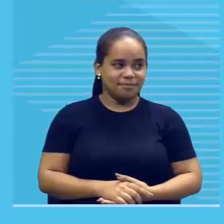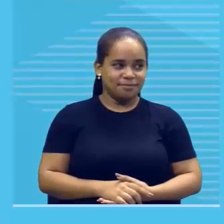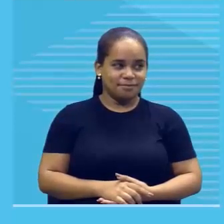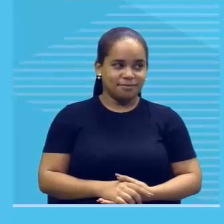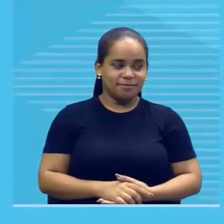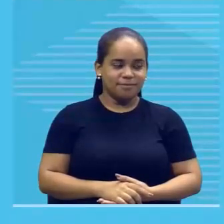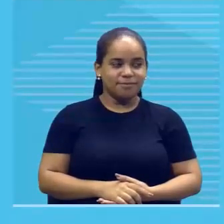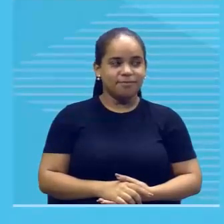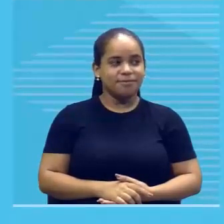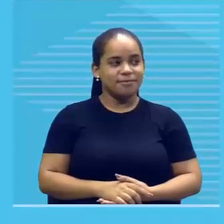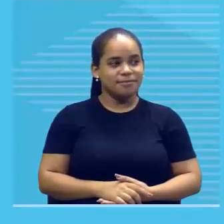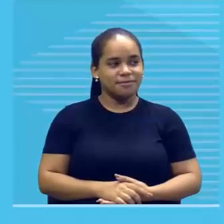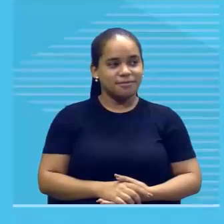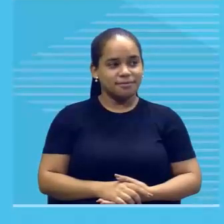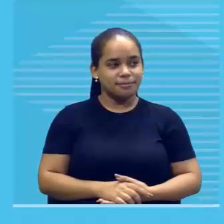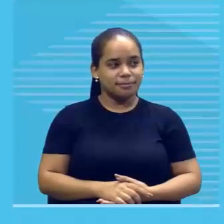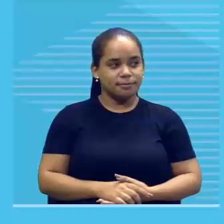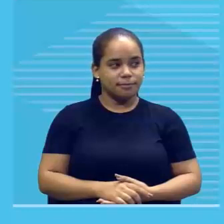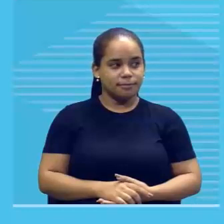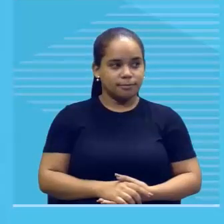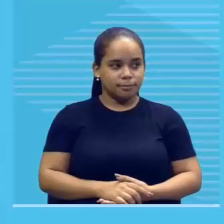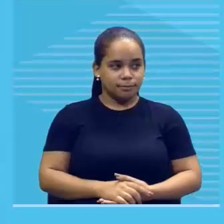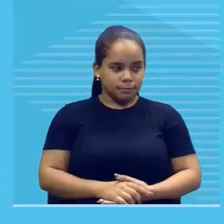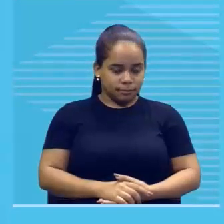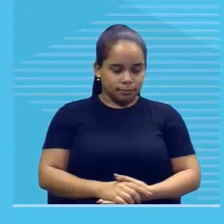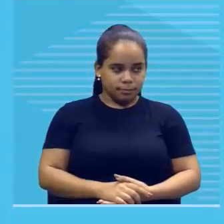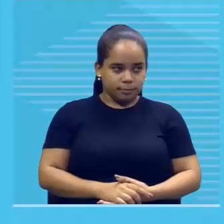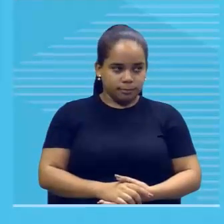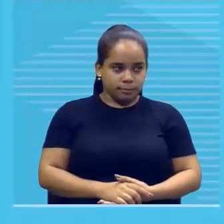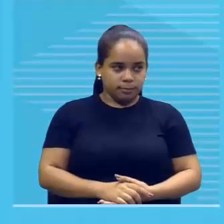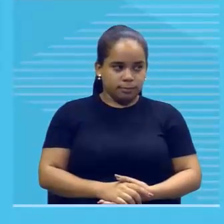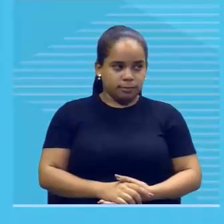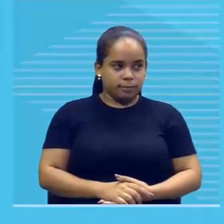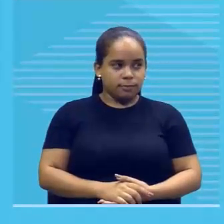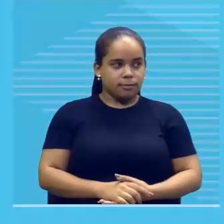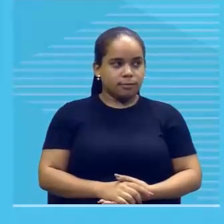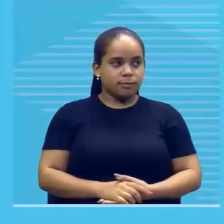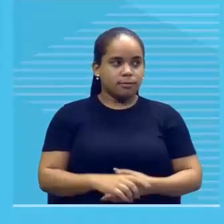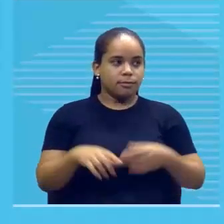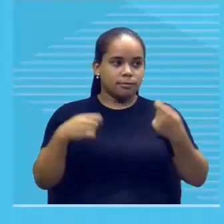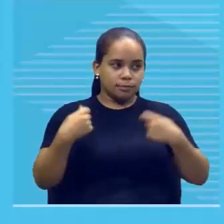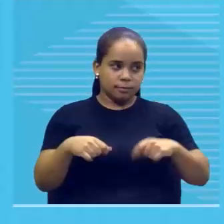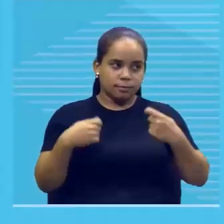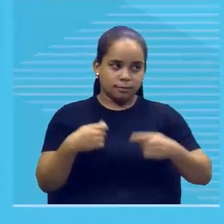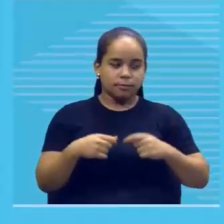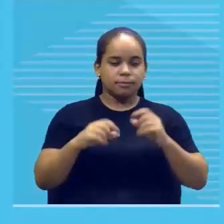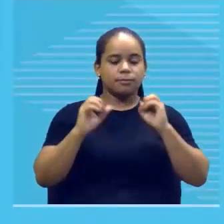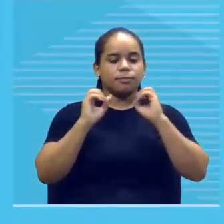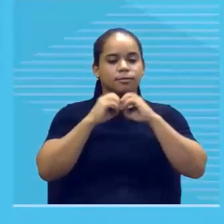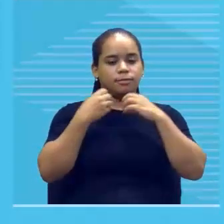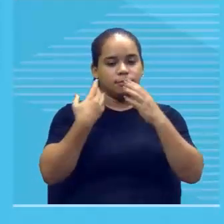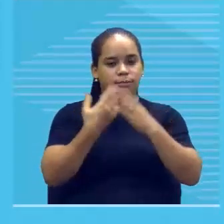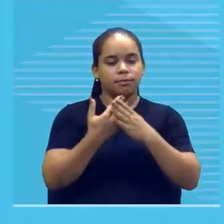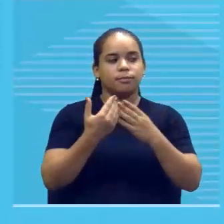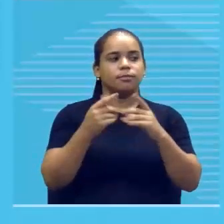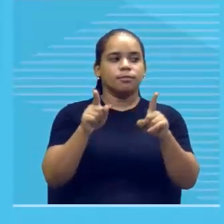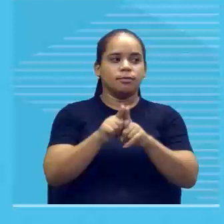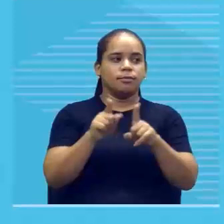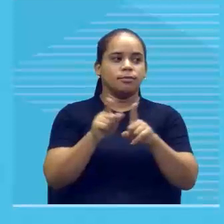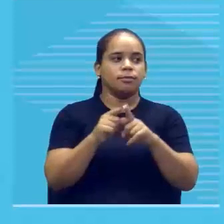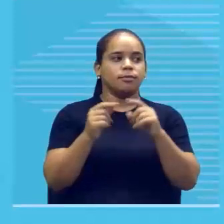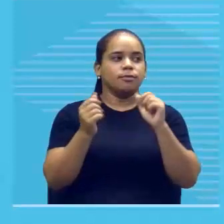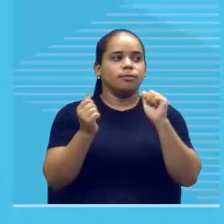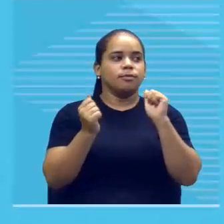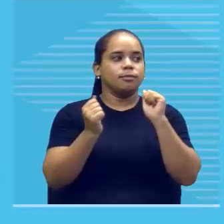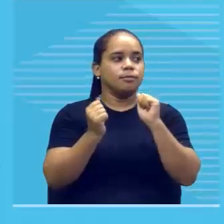produção manjo dos Paranauê aqui tranquilo e para cima precisar de novo daquele slides Zinho próximo pedir para isso aqui também